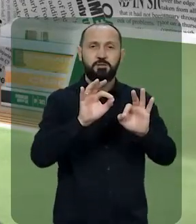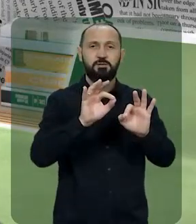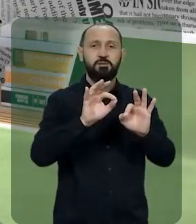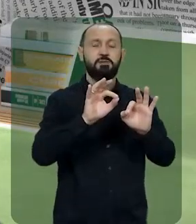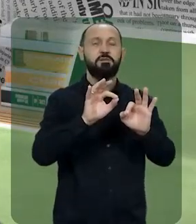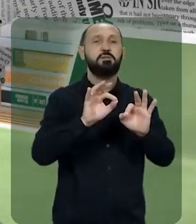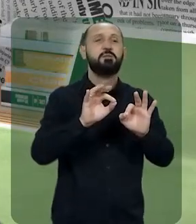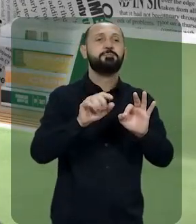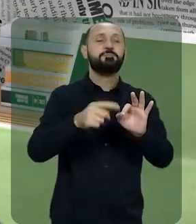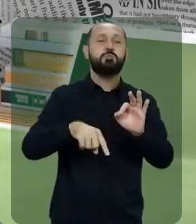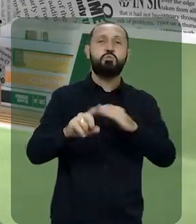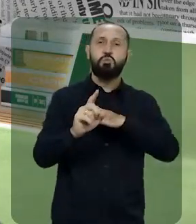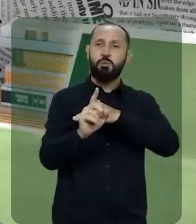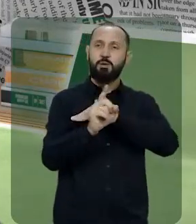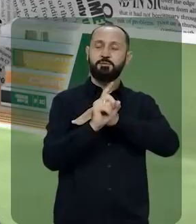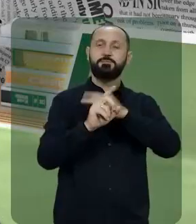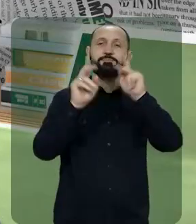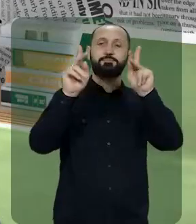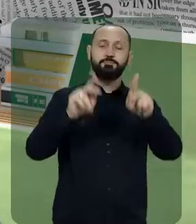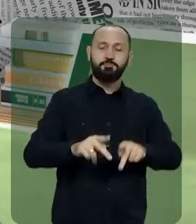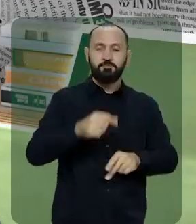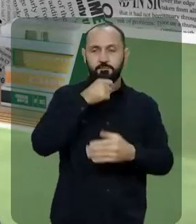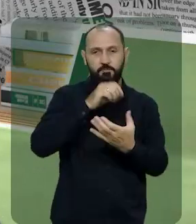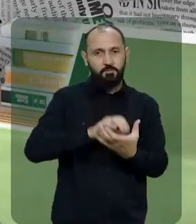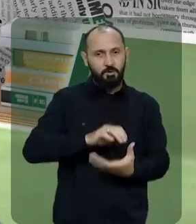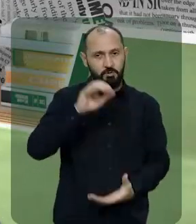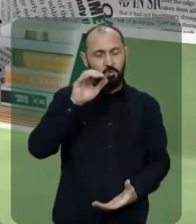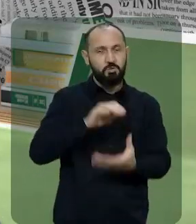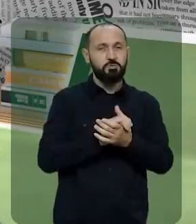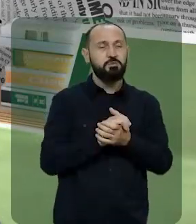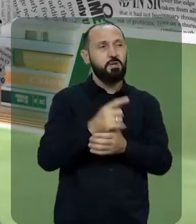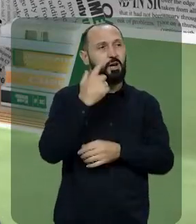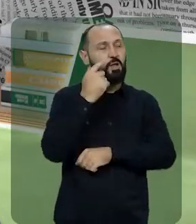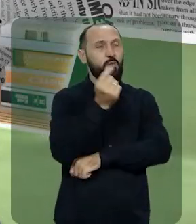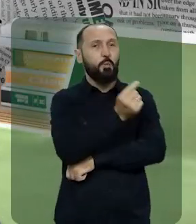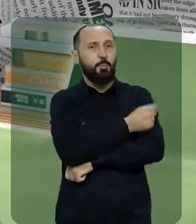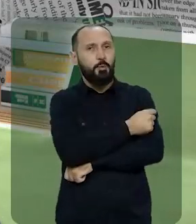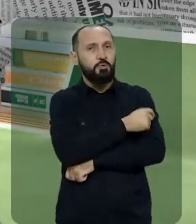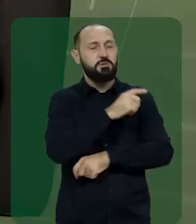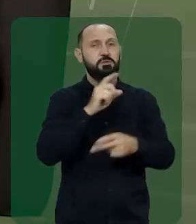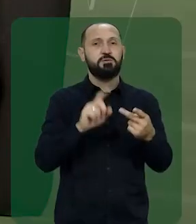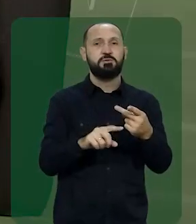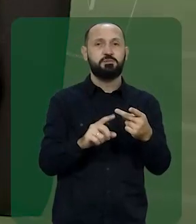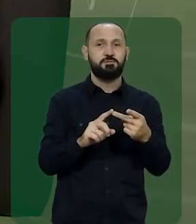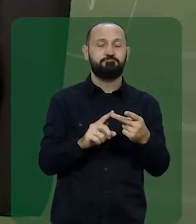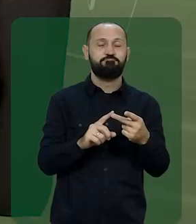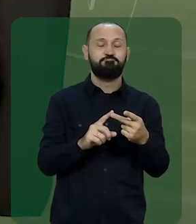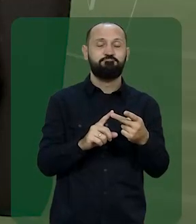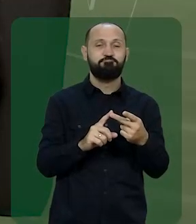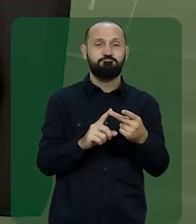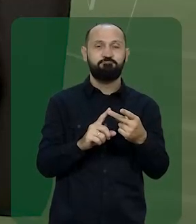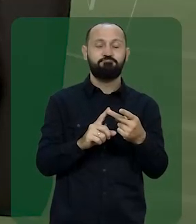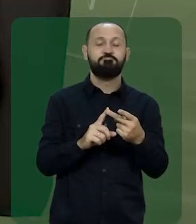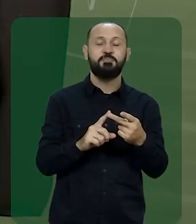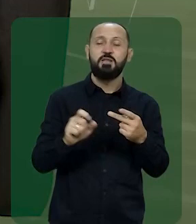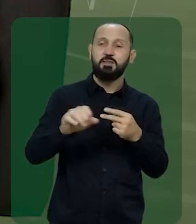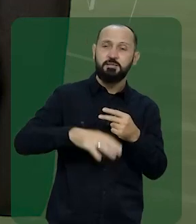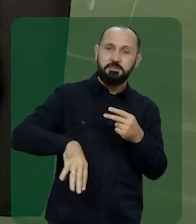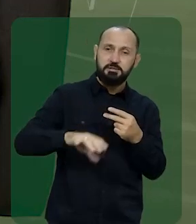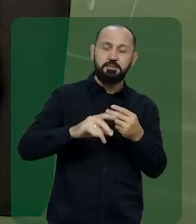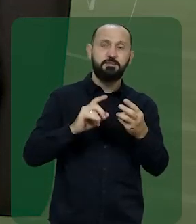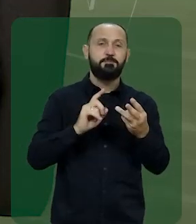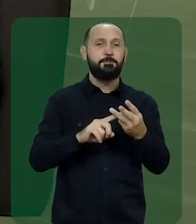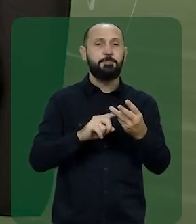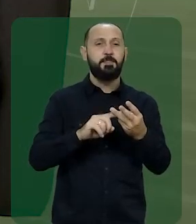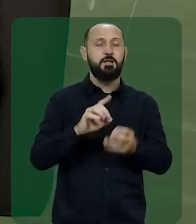a ser feita. Acredito que, a começar por preparar melhor quem